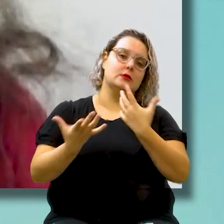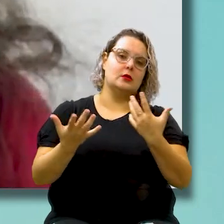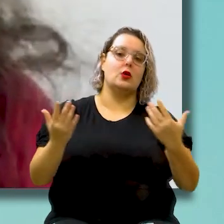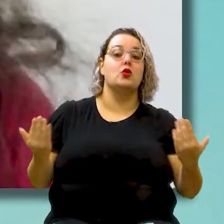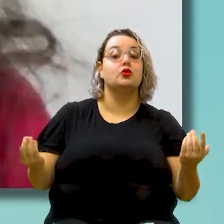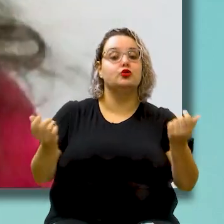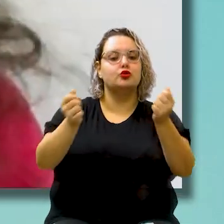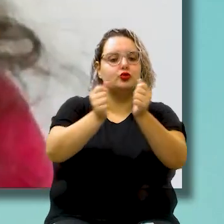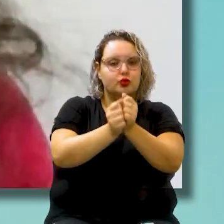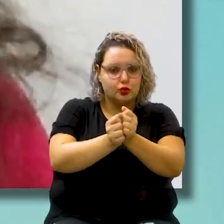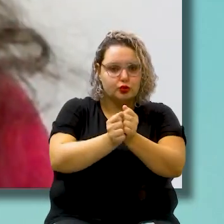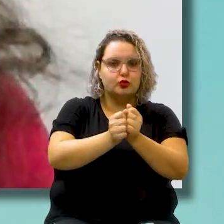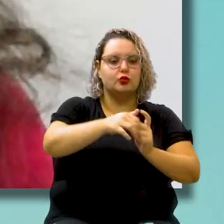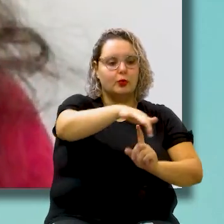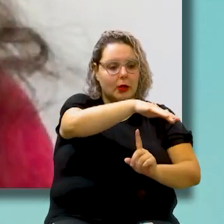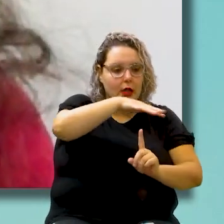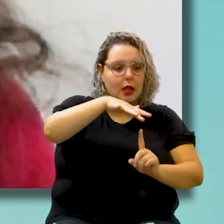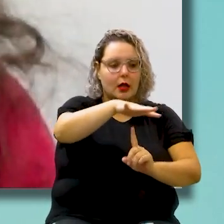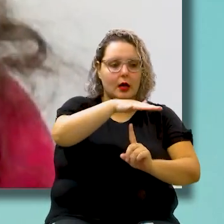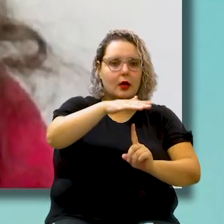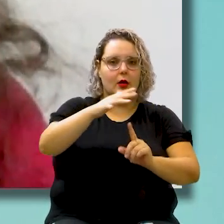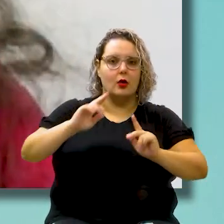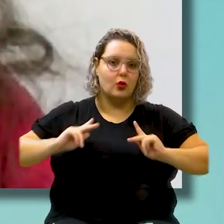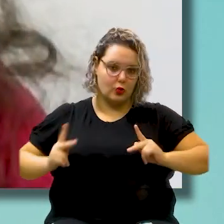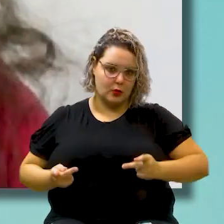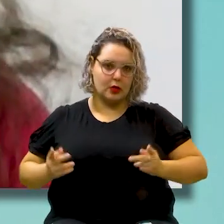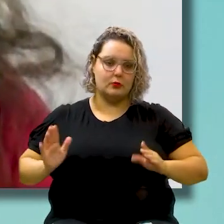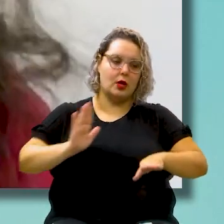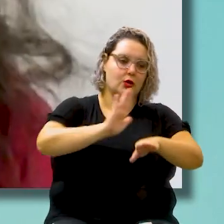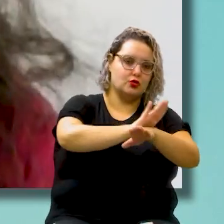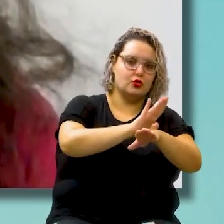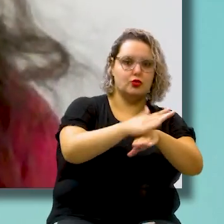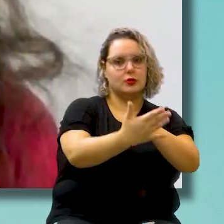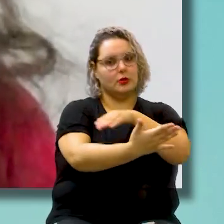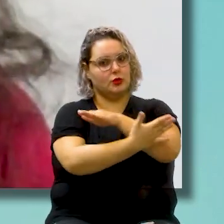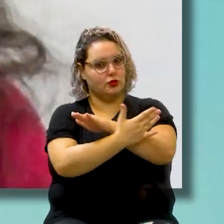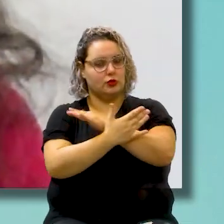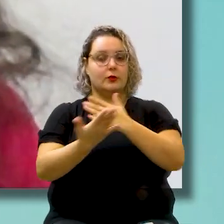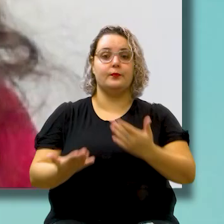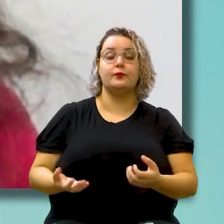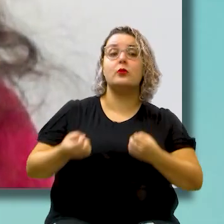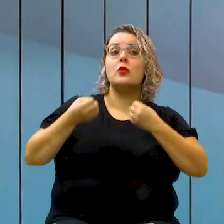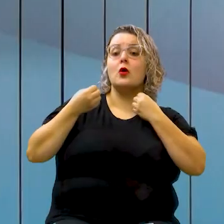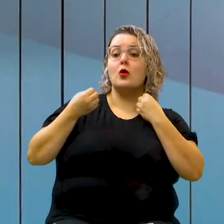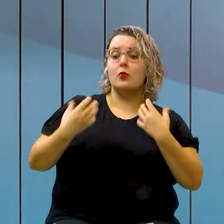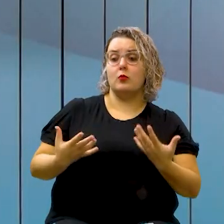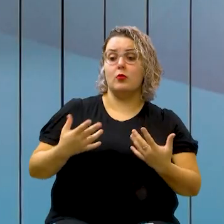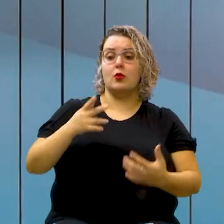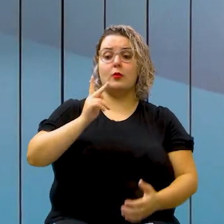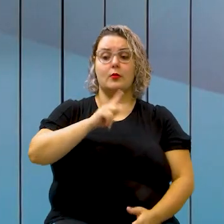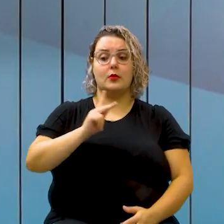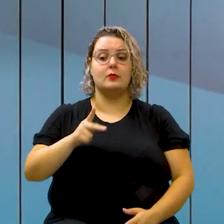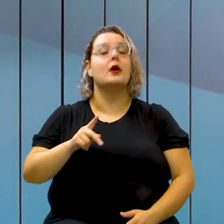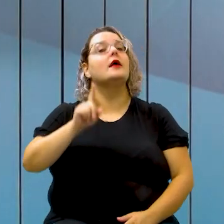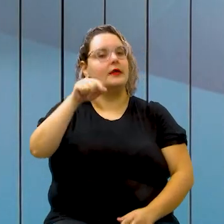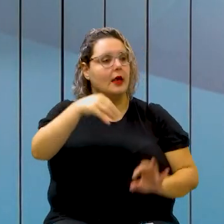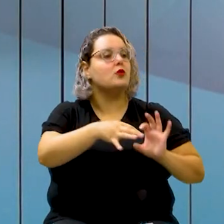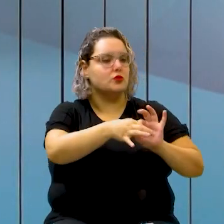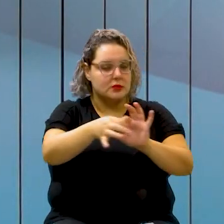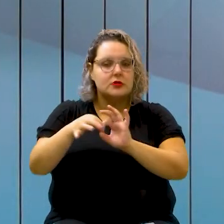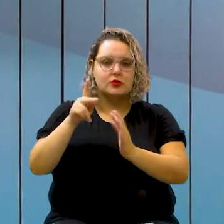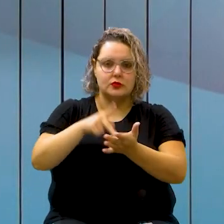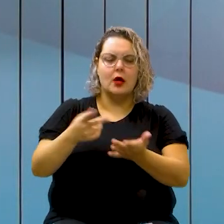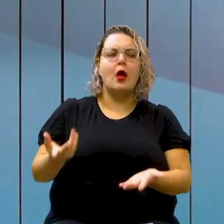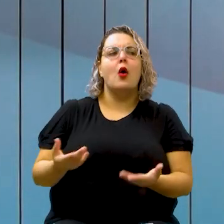em parcimônia com os fenômenos ambientais, com a natureza, colaborando com ela. Bom, A ideia de professora, círculo mesmo. tá,